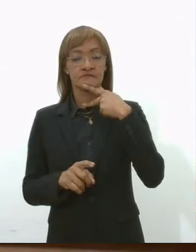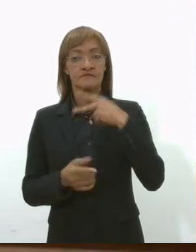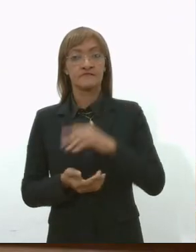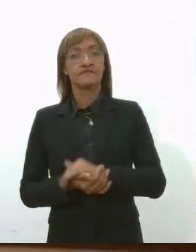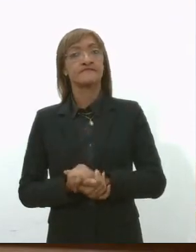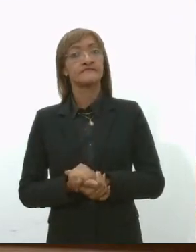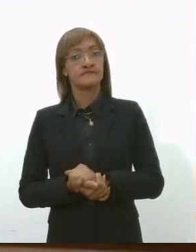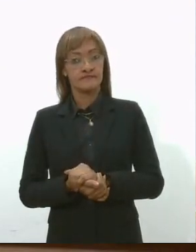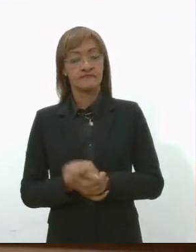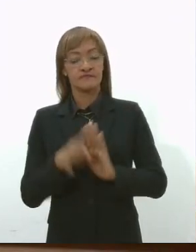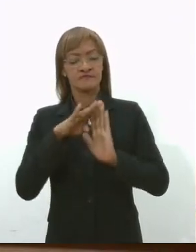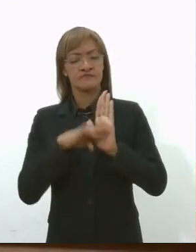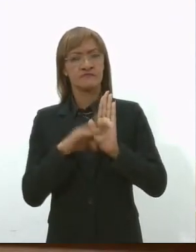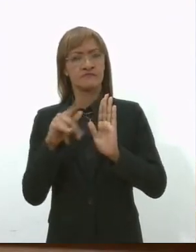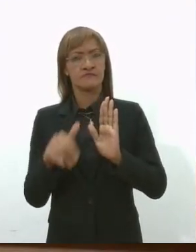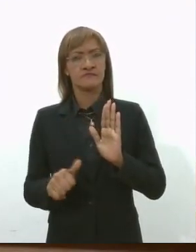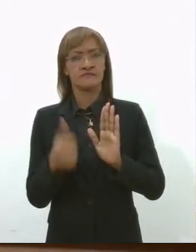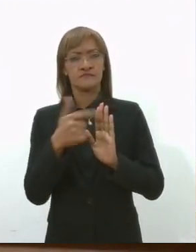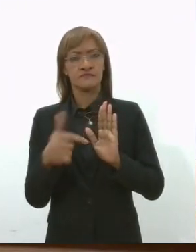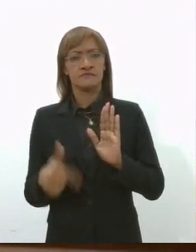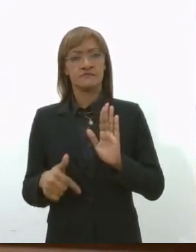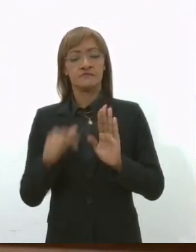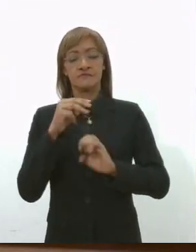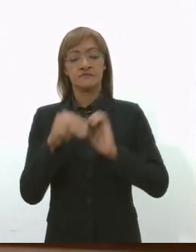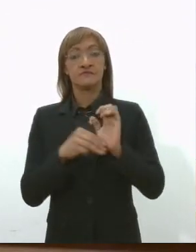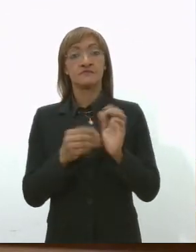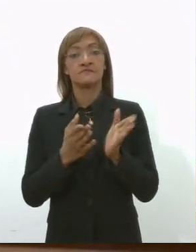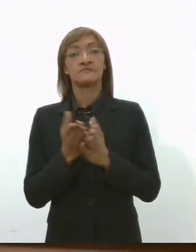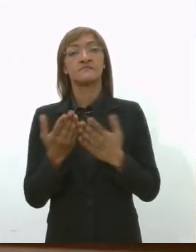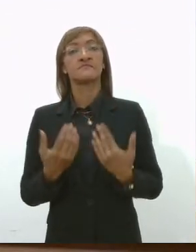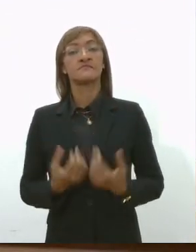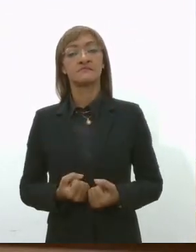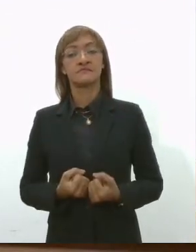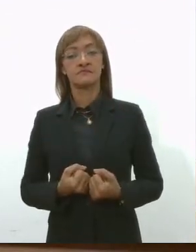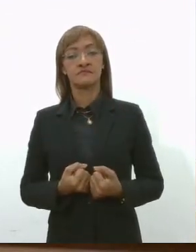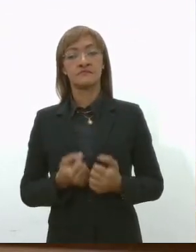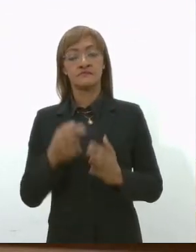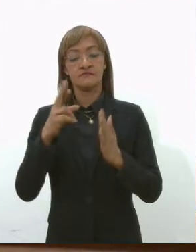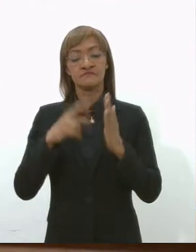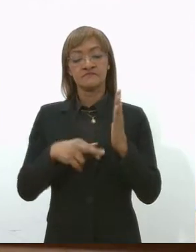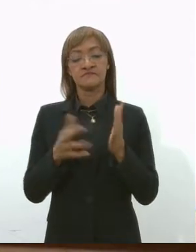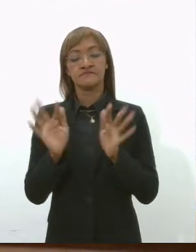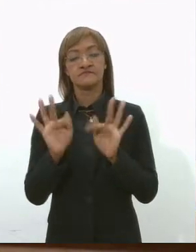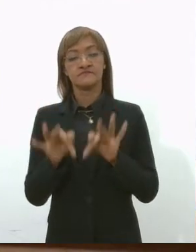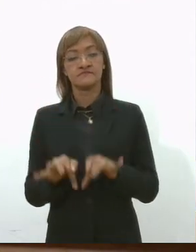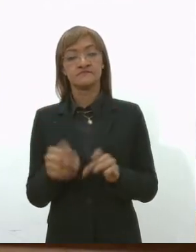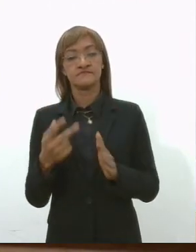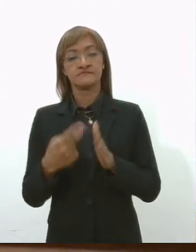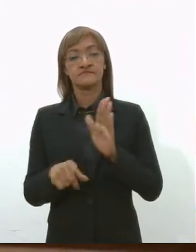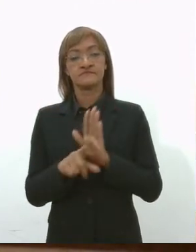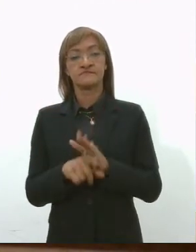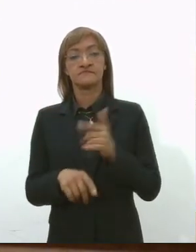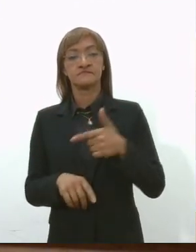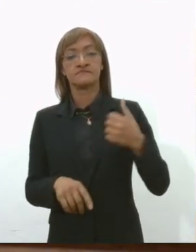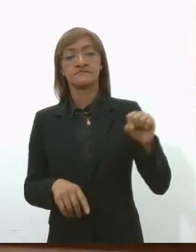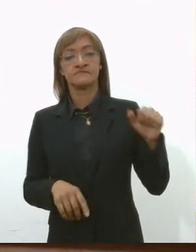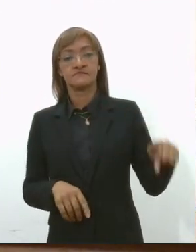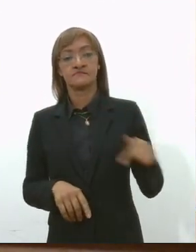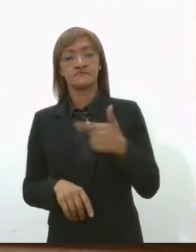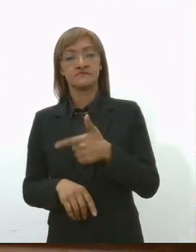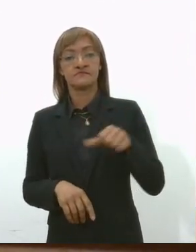Na ordem do dia, não tendo havido emendas, foram declarados aprovados em redação final os projetos de lei de número 287,